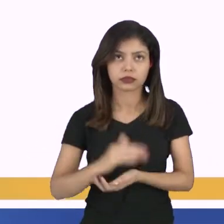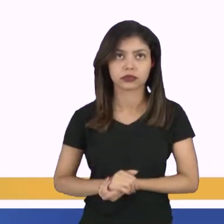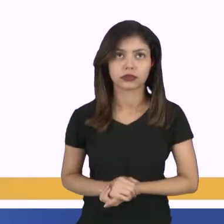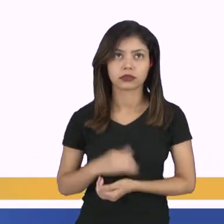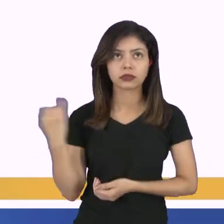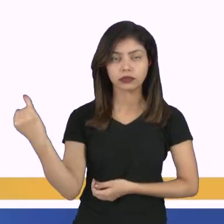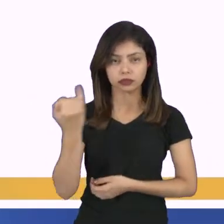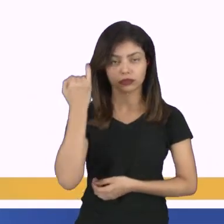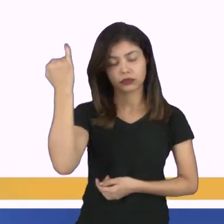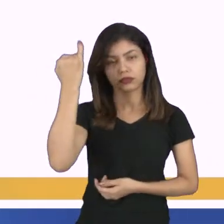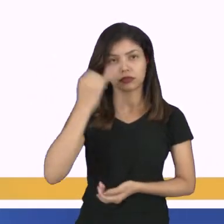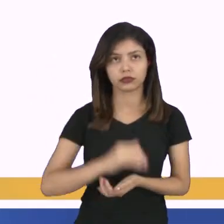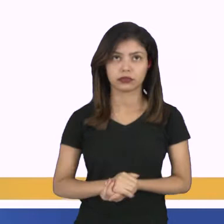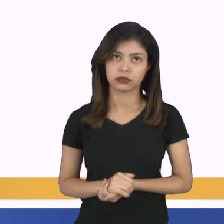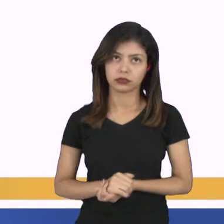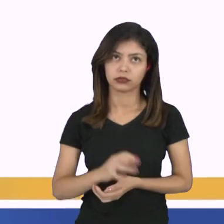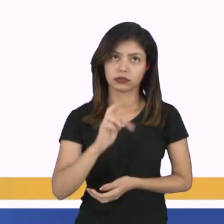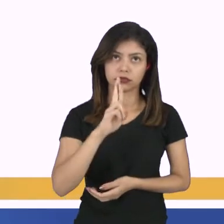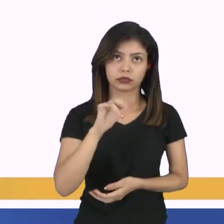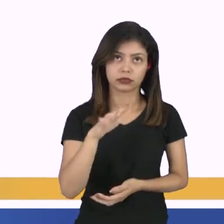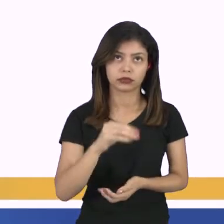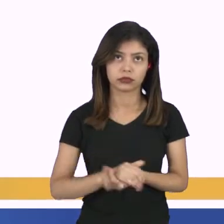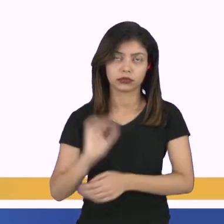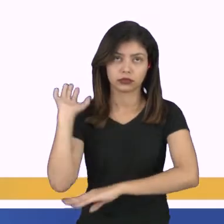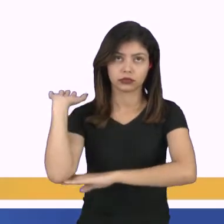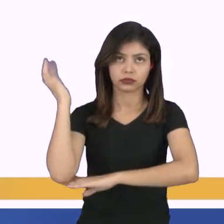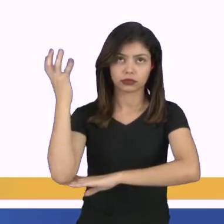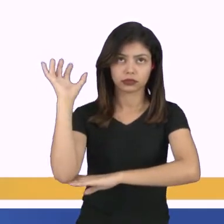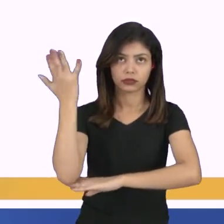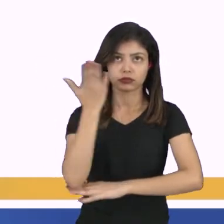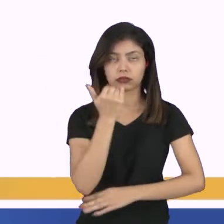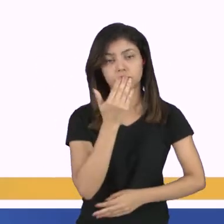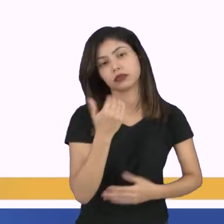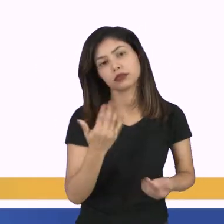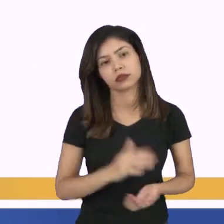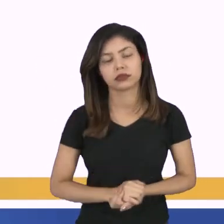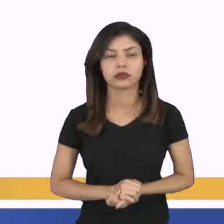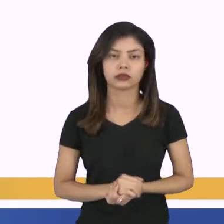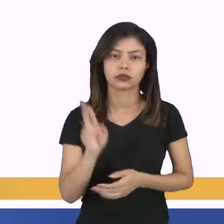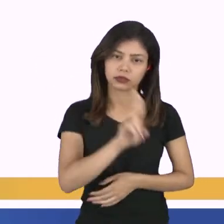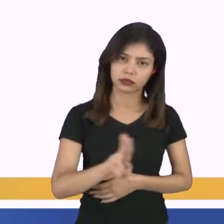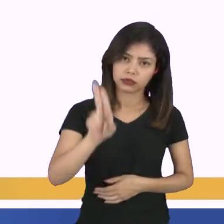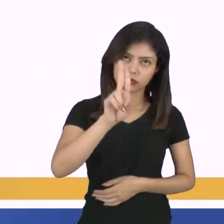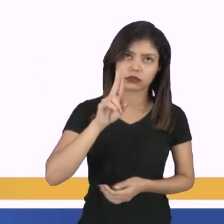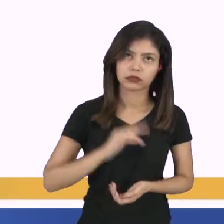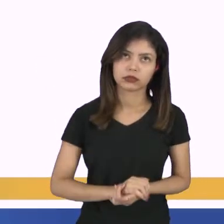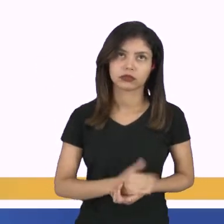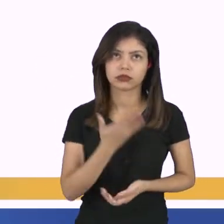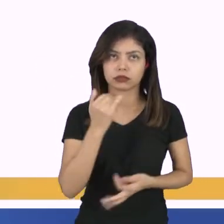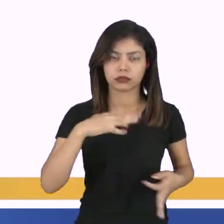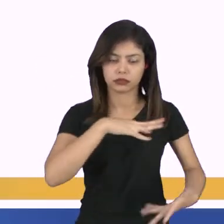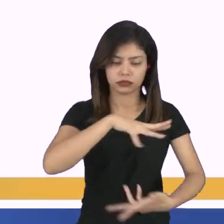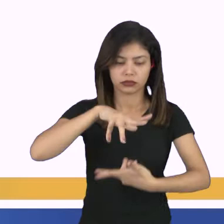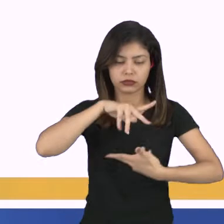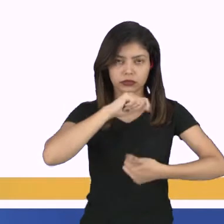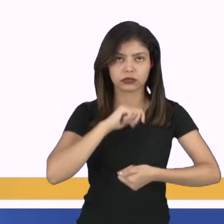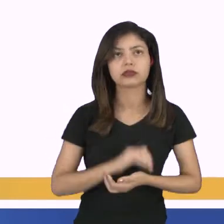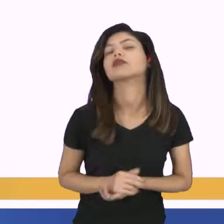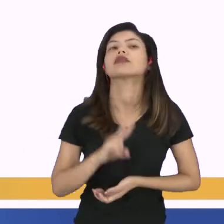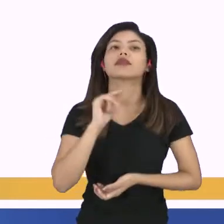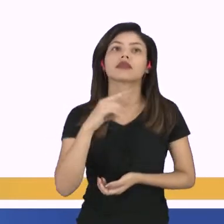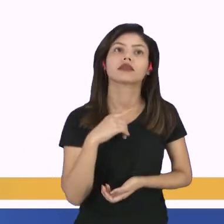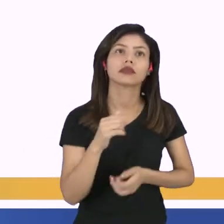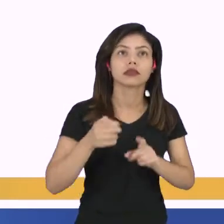os principais transgênicos, plantas transgênicas, alimentos transgênicos que são usados em alimentos no mundo. Nós vamos